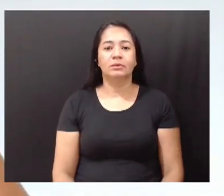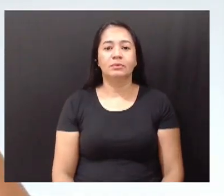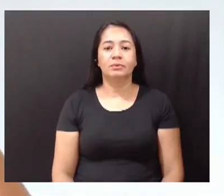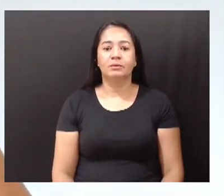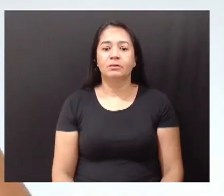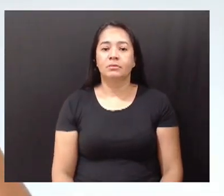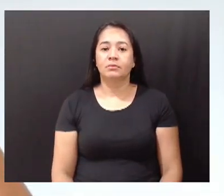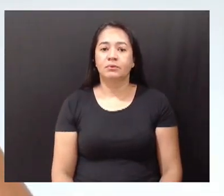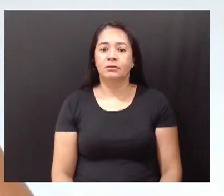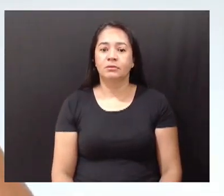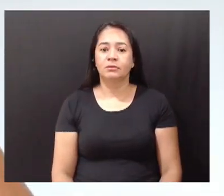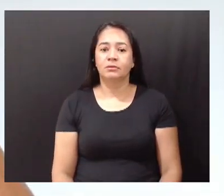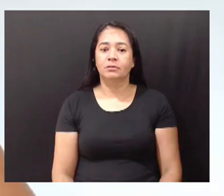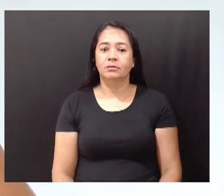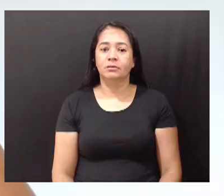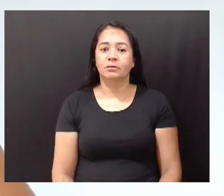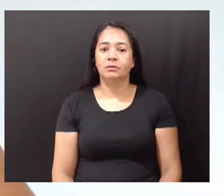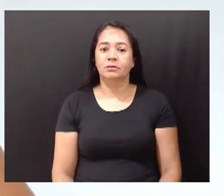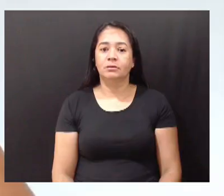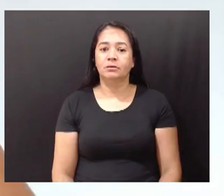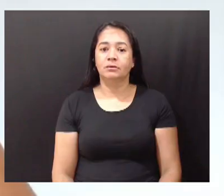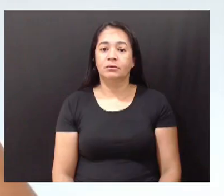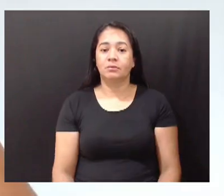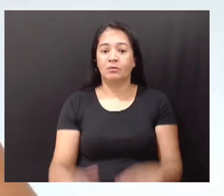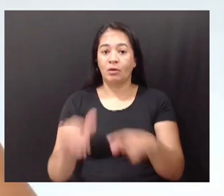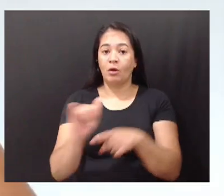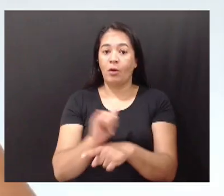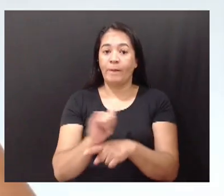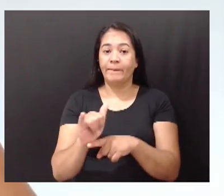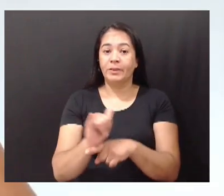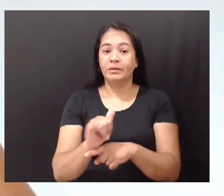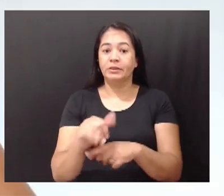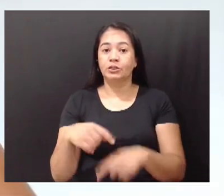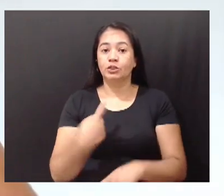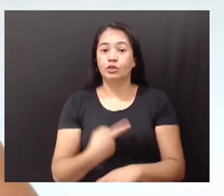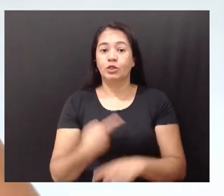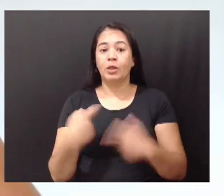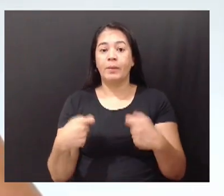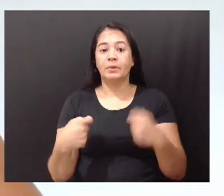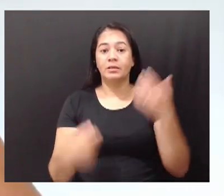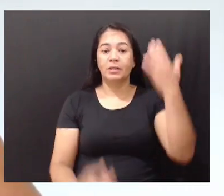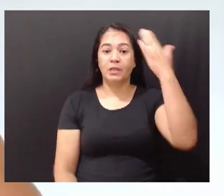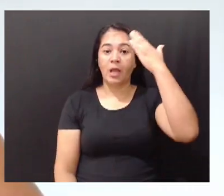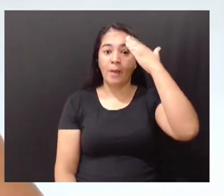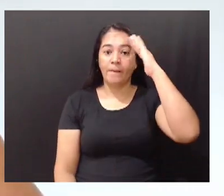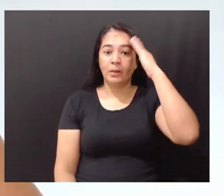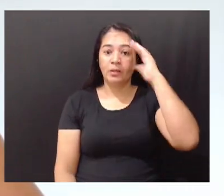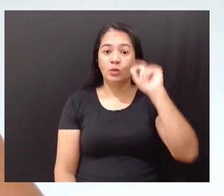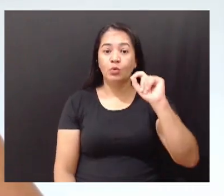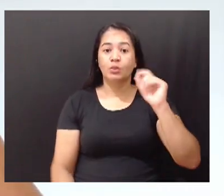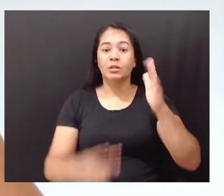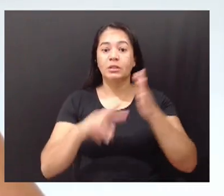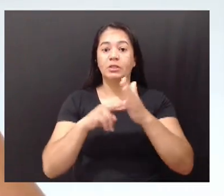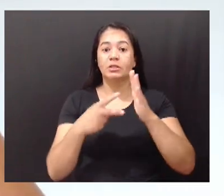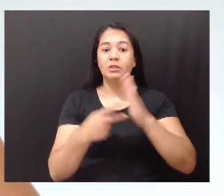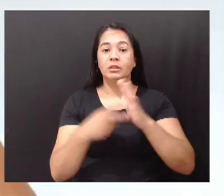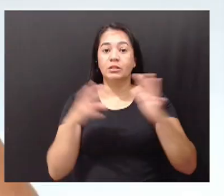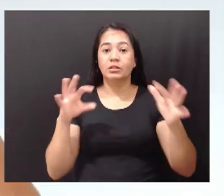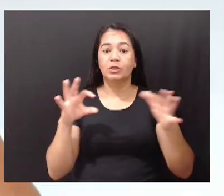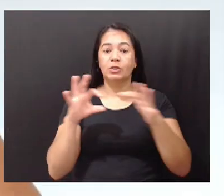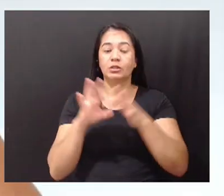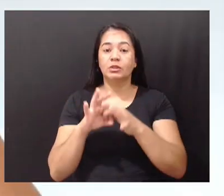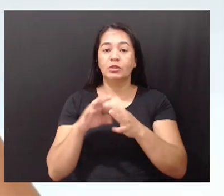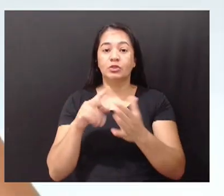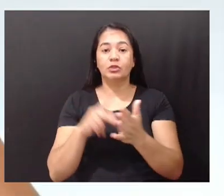acho que uma das estratégias que a gente precisa entender o que é a conexão com o real e com o virtual é